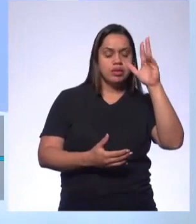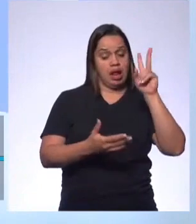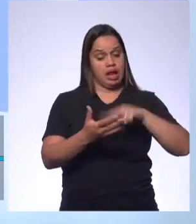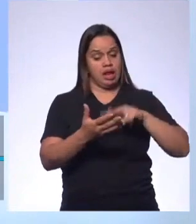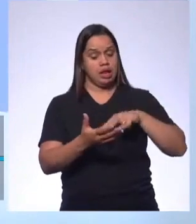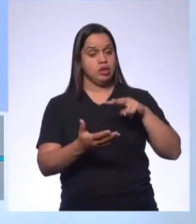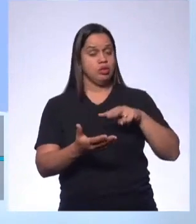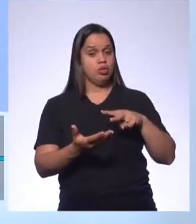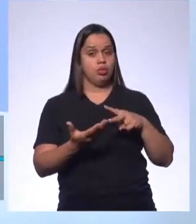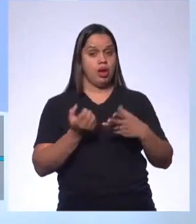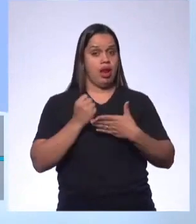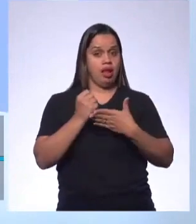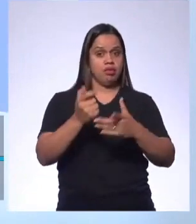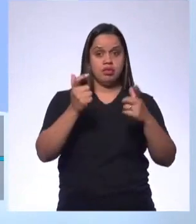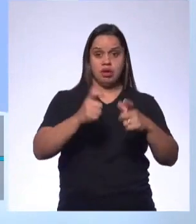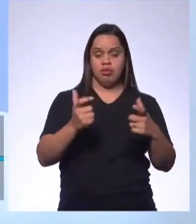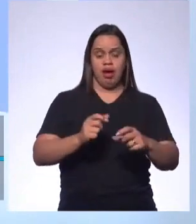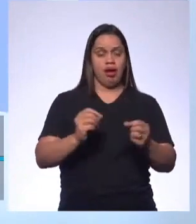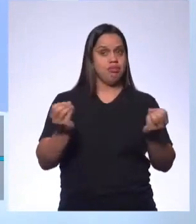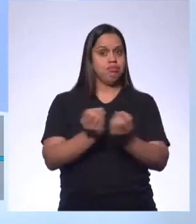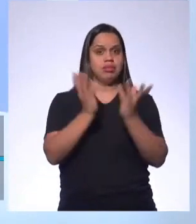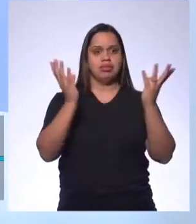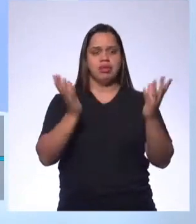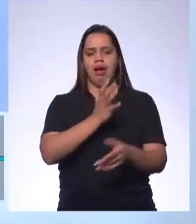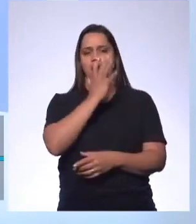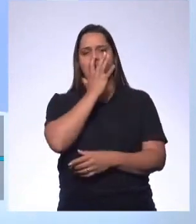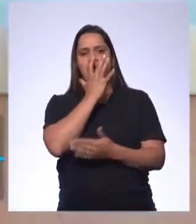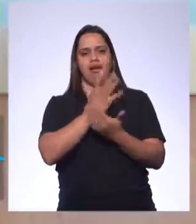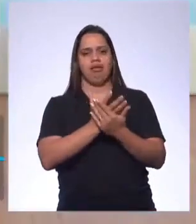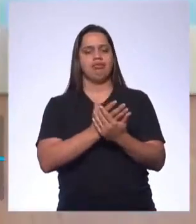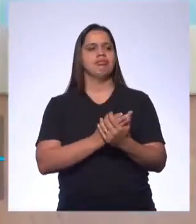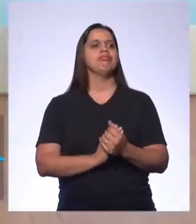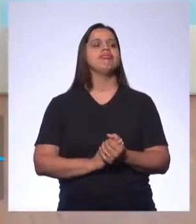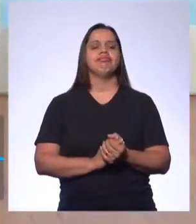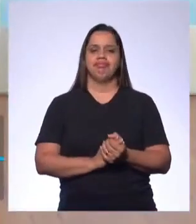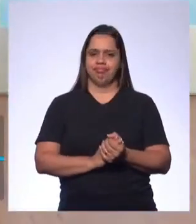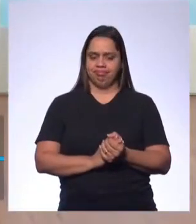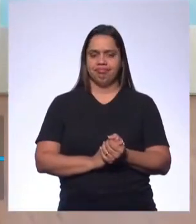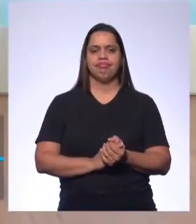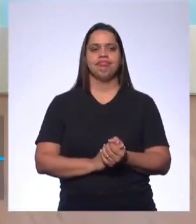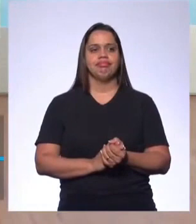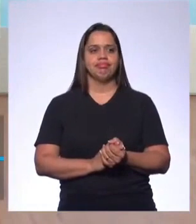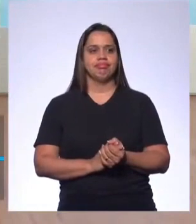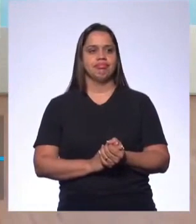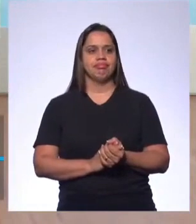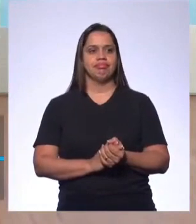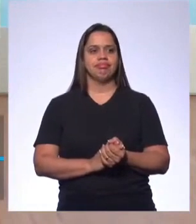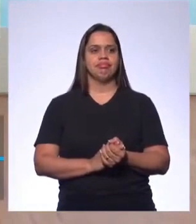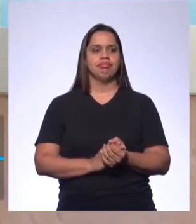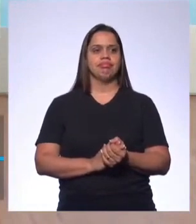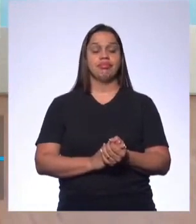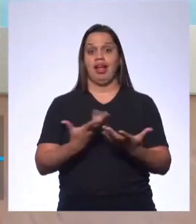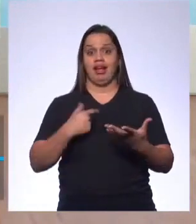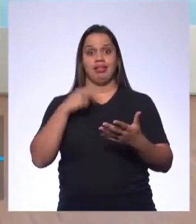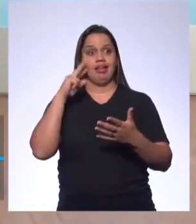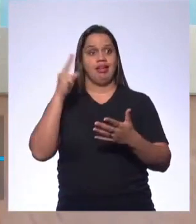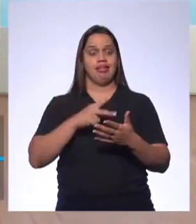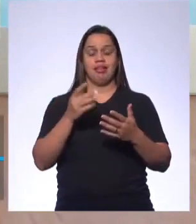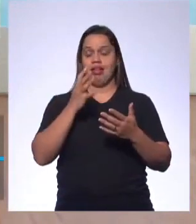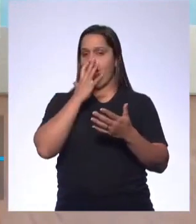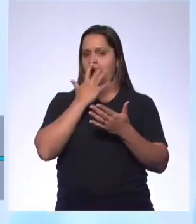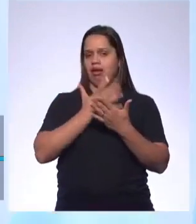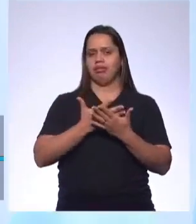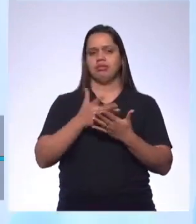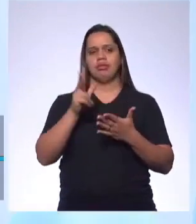caminhos surpreendentes. É isso. Então, fascinação. Fascinação, estar fascinado, estar ali amparado, ligado, né, com a leitura.